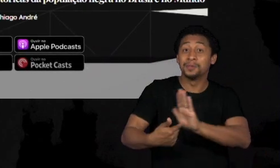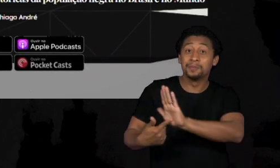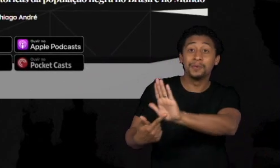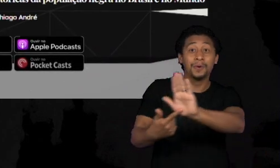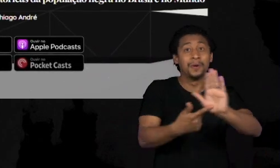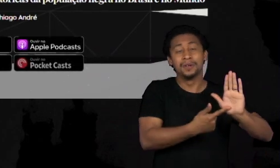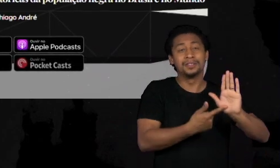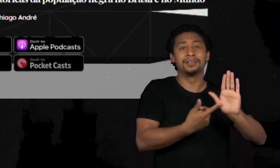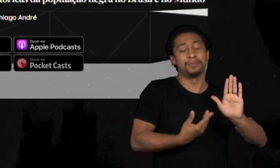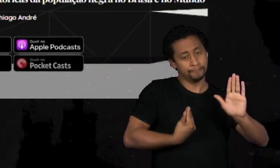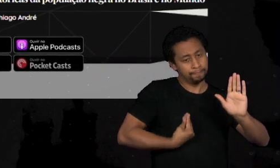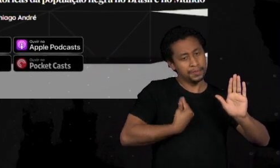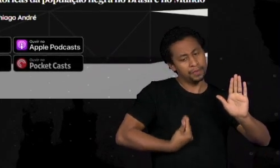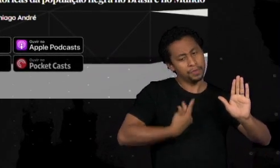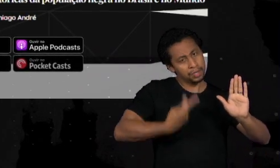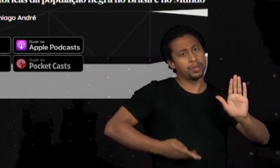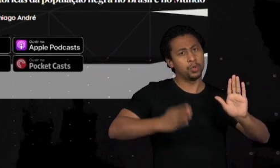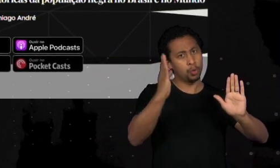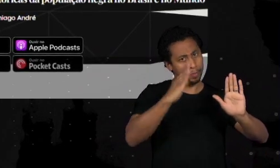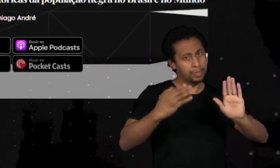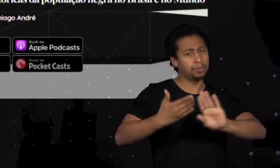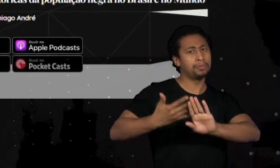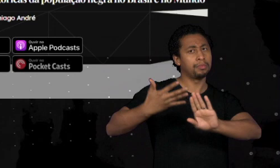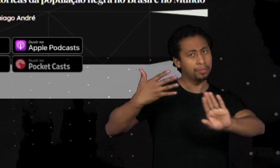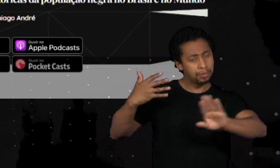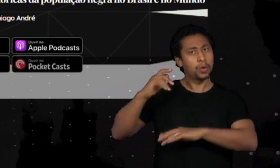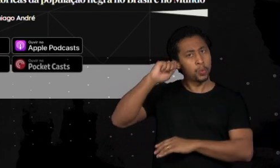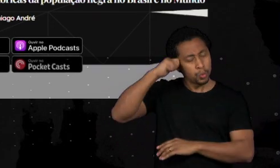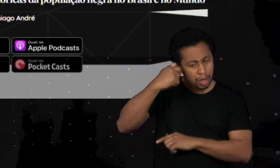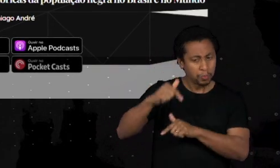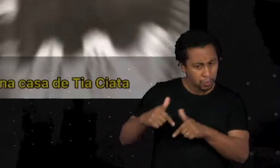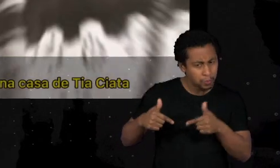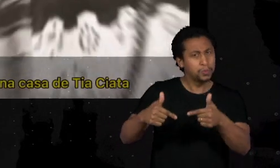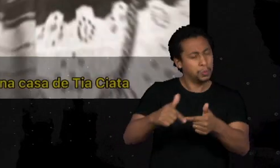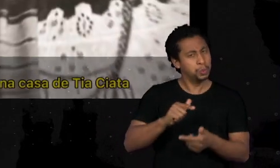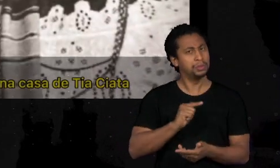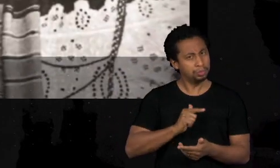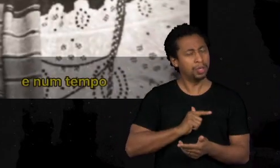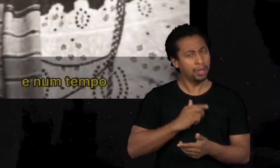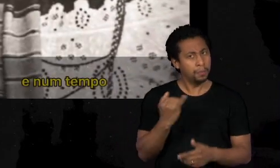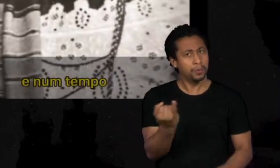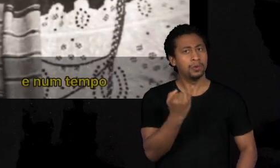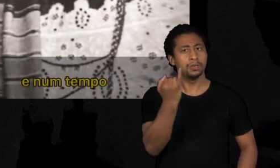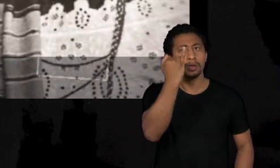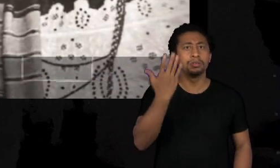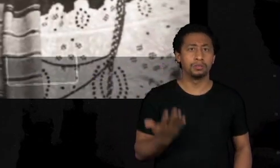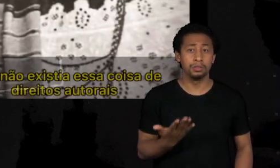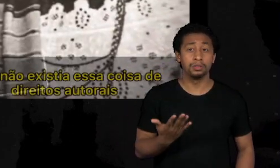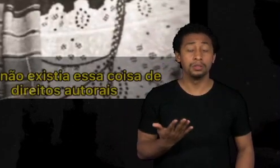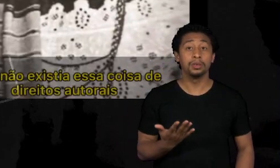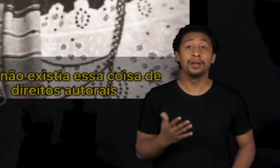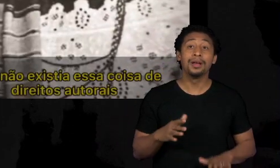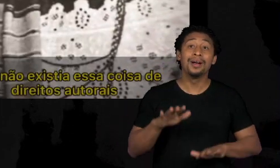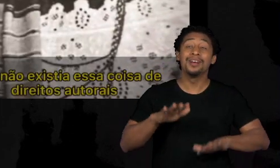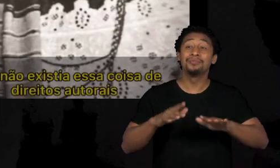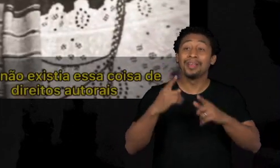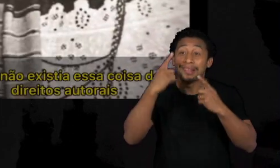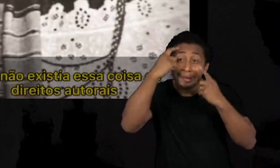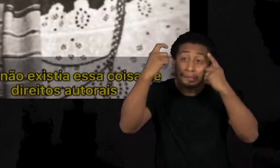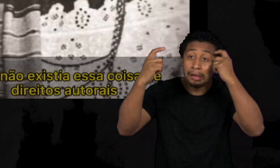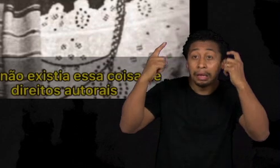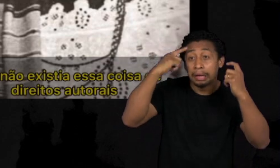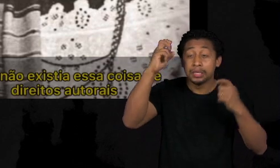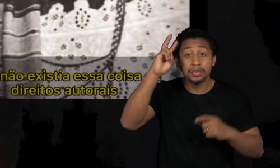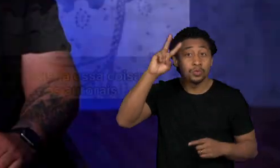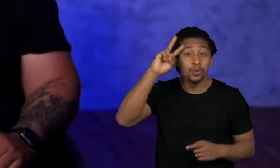ele perceber que houve contribuição negra e contribuição relevante, muitas vezes inventando aquilo que ele ama tanto, como é o